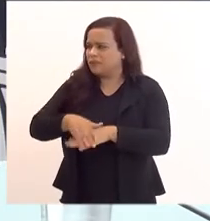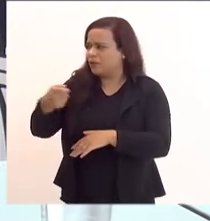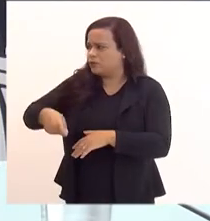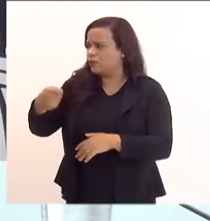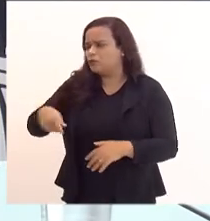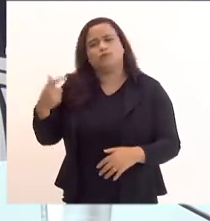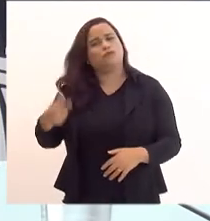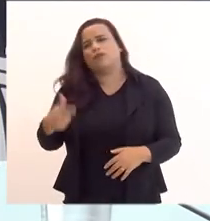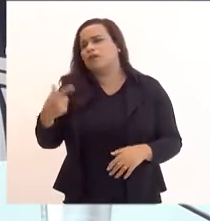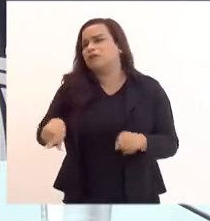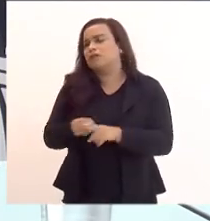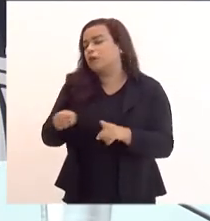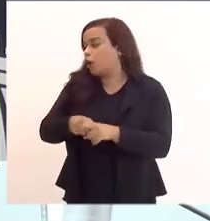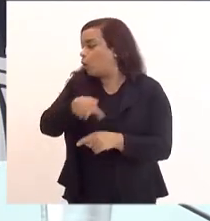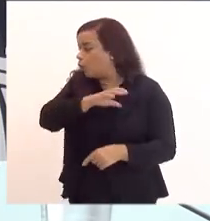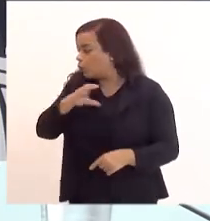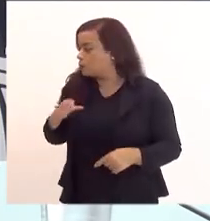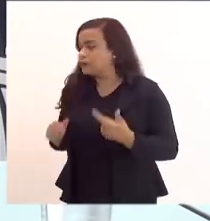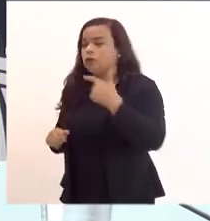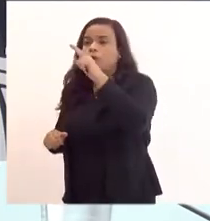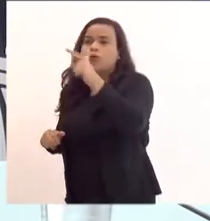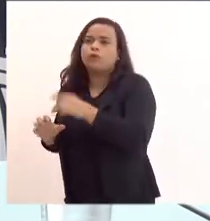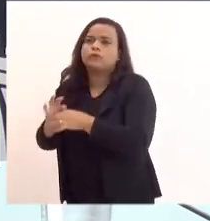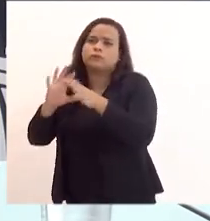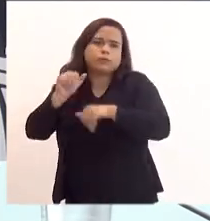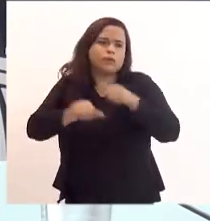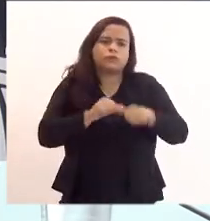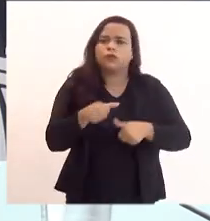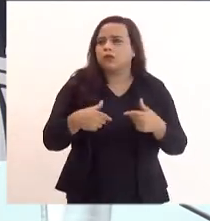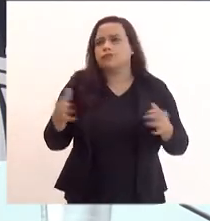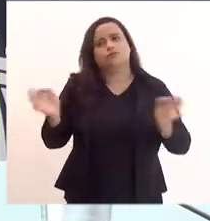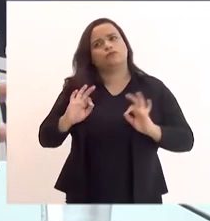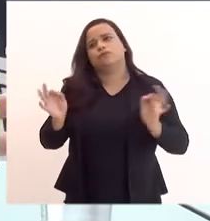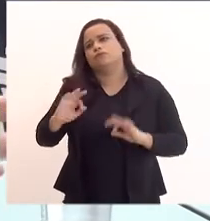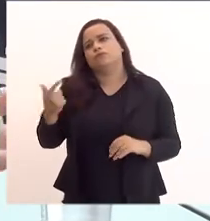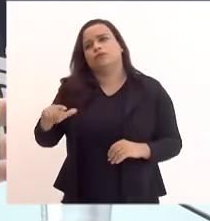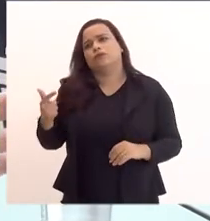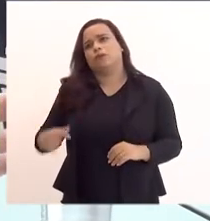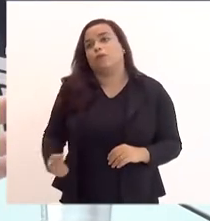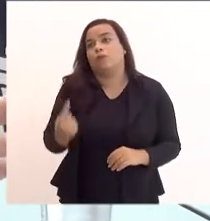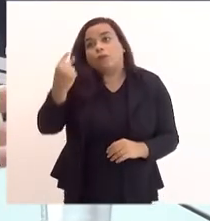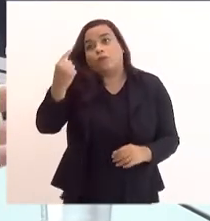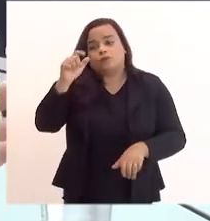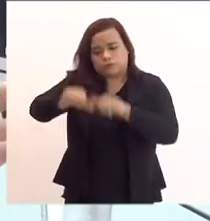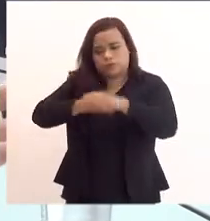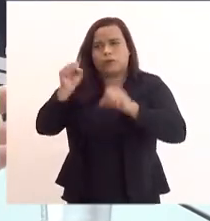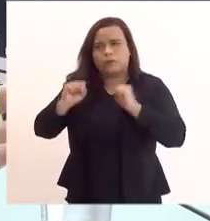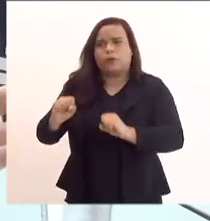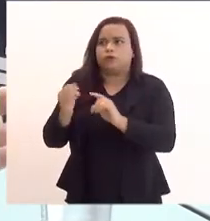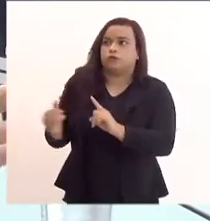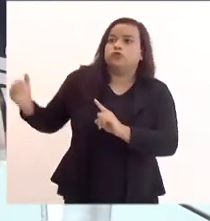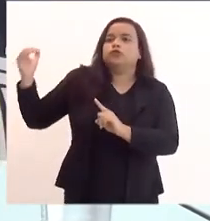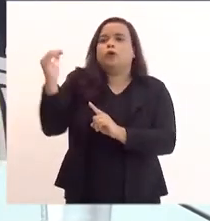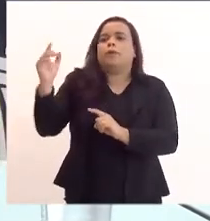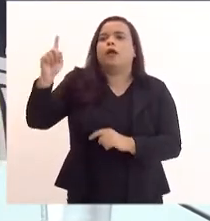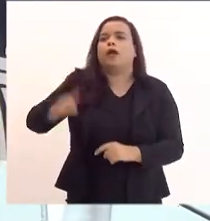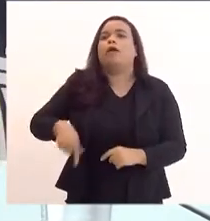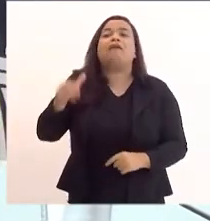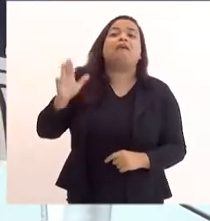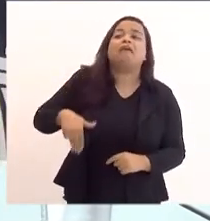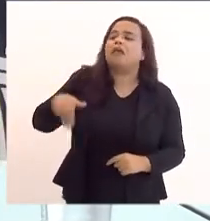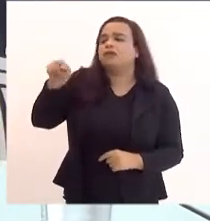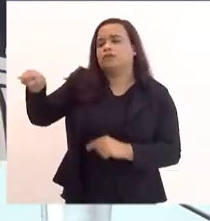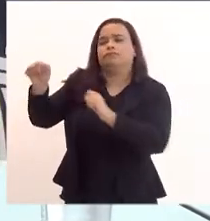outra comissão. Só tem um ente que pode alterar, que é o plenário, que é o soberano. Então, quem tem